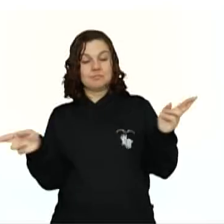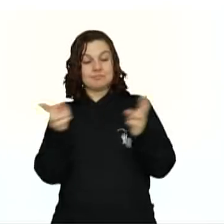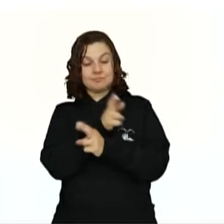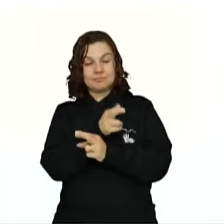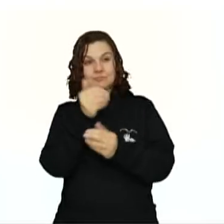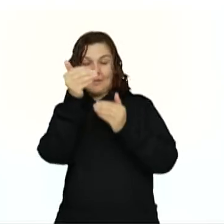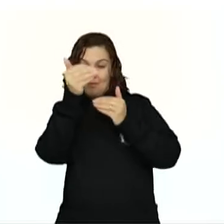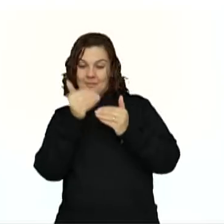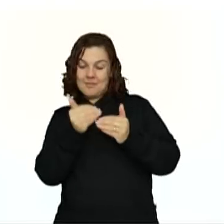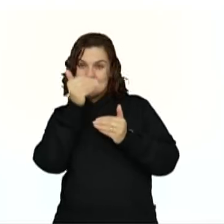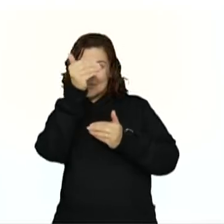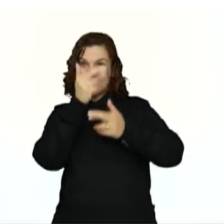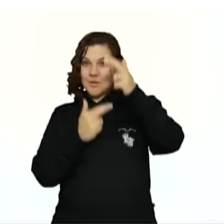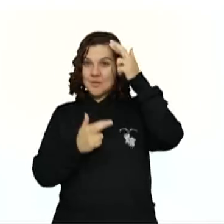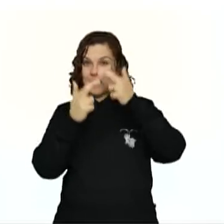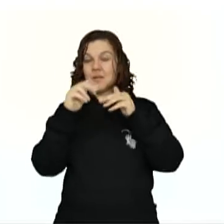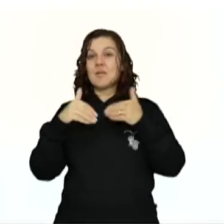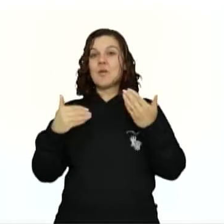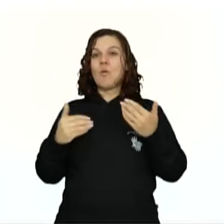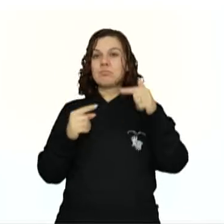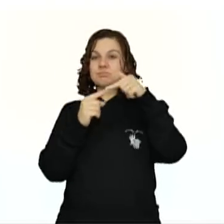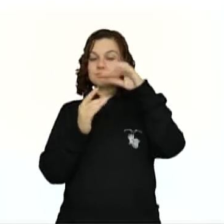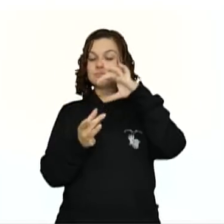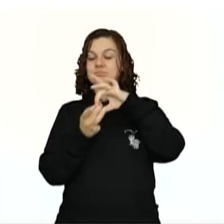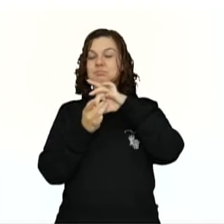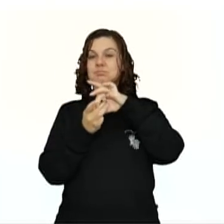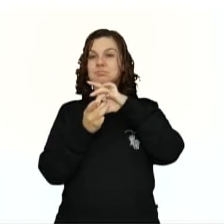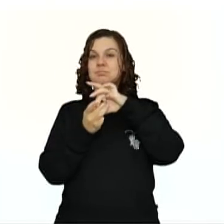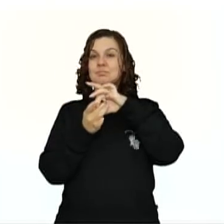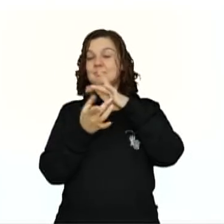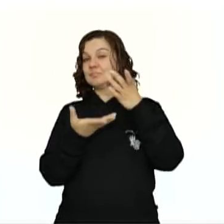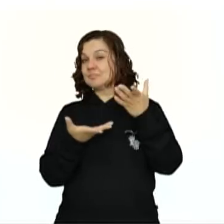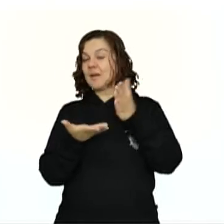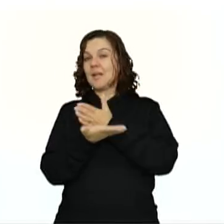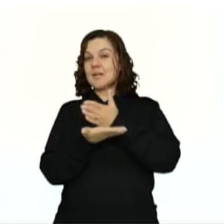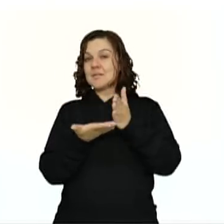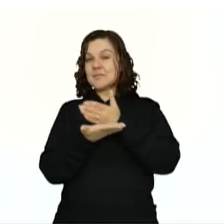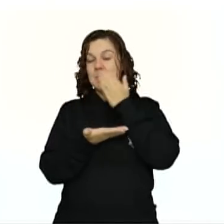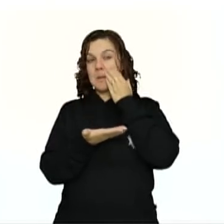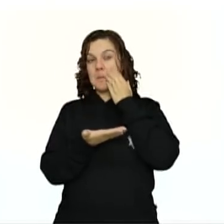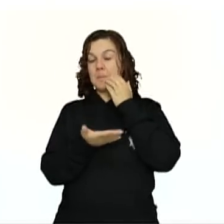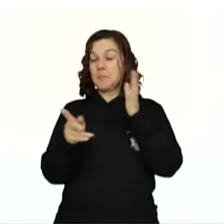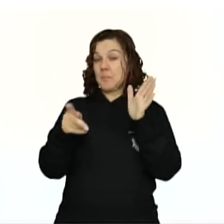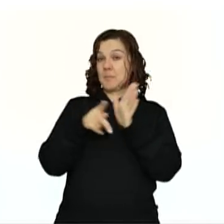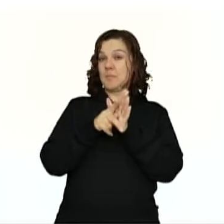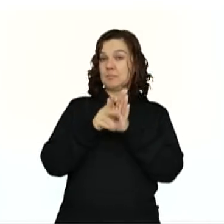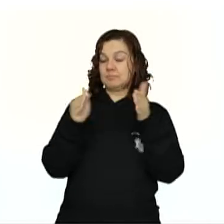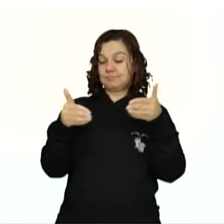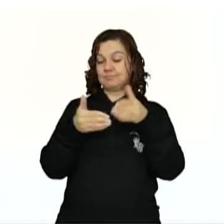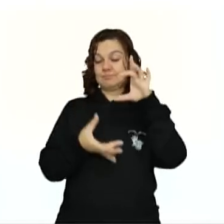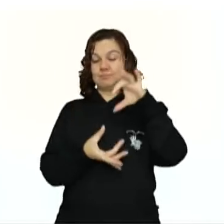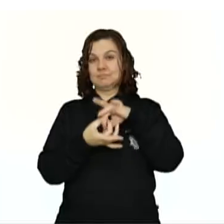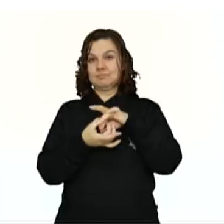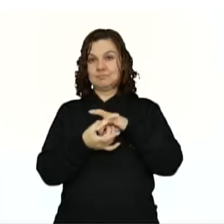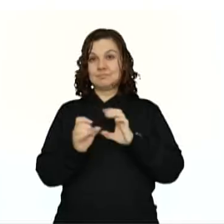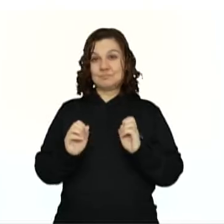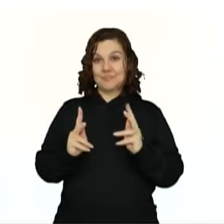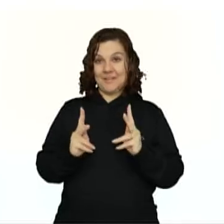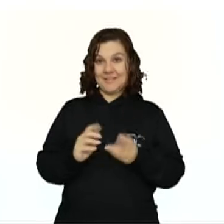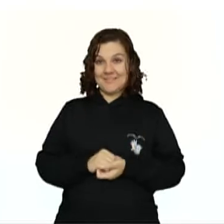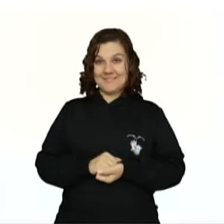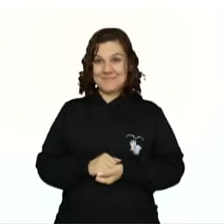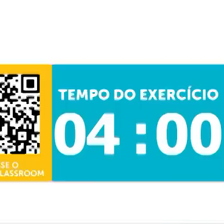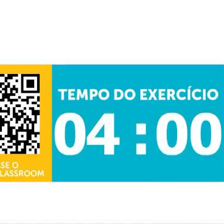relacionar ali qual é o que pertence, classificando de acordo com o termo da